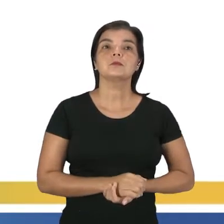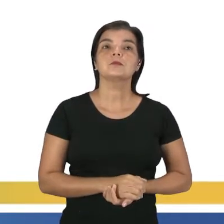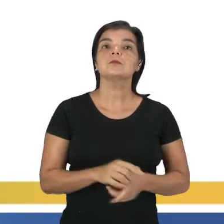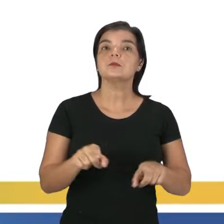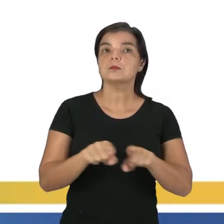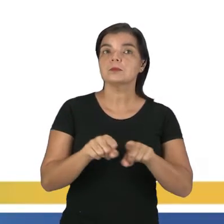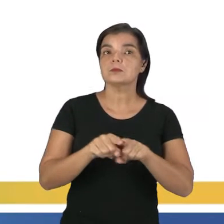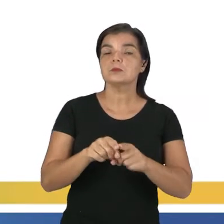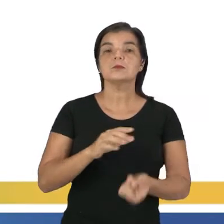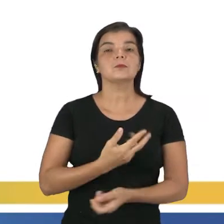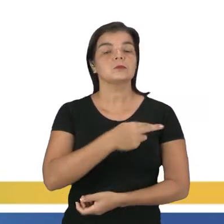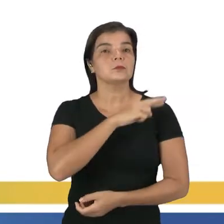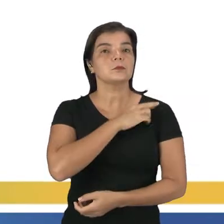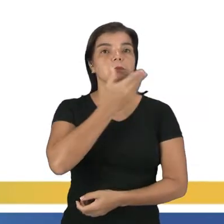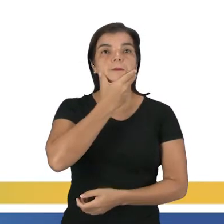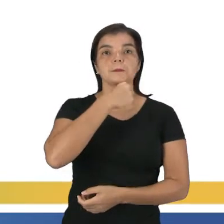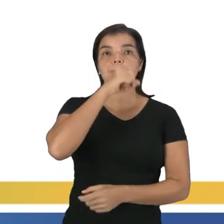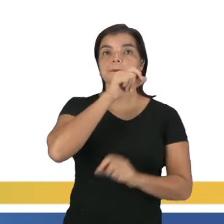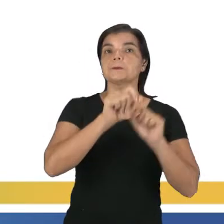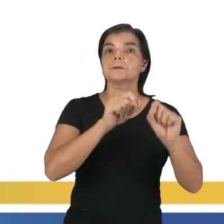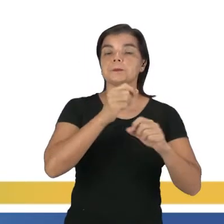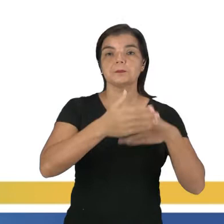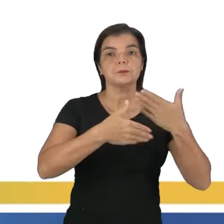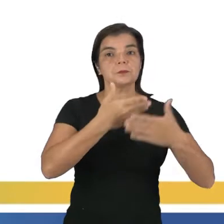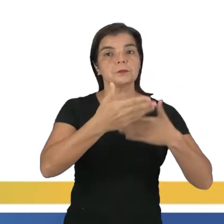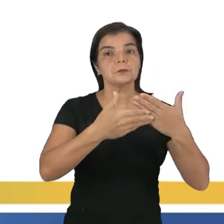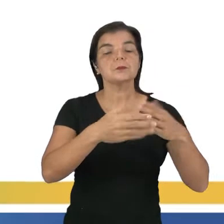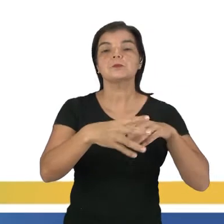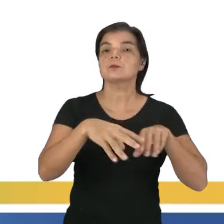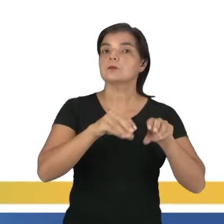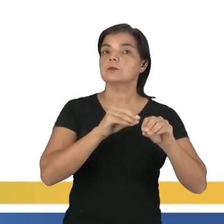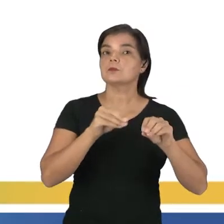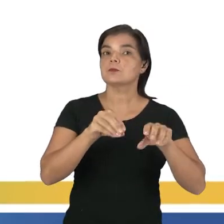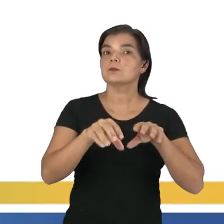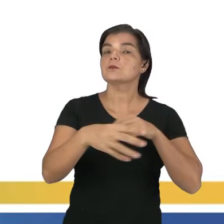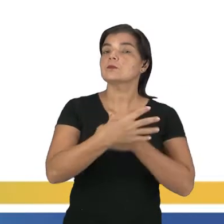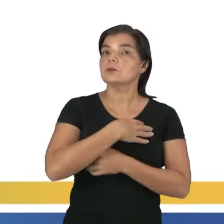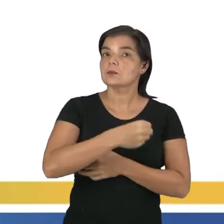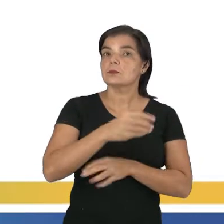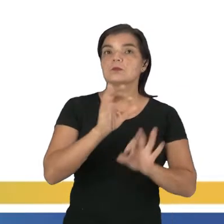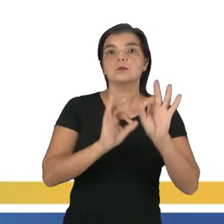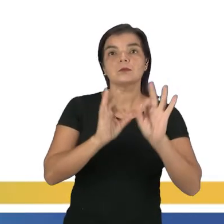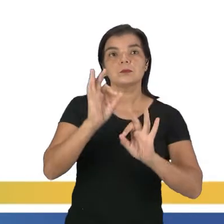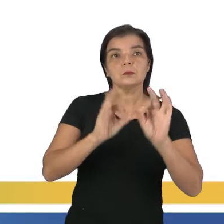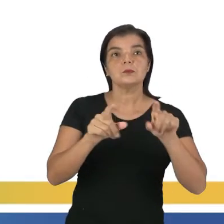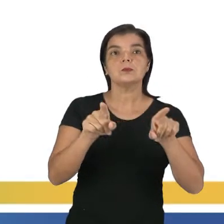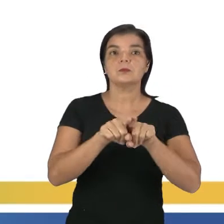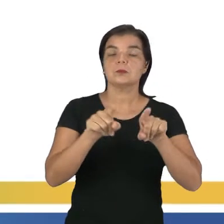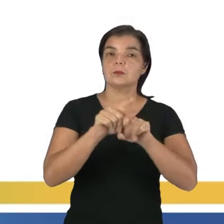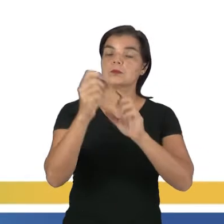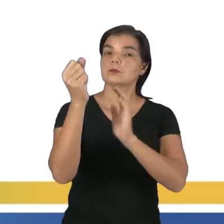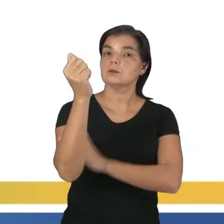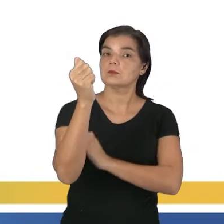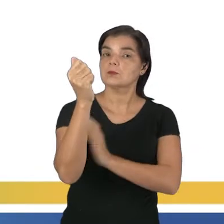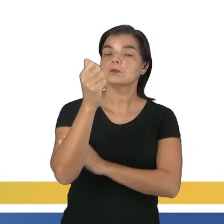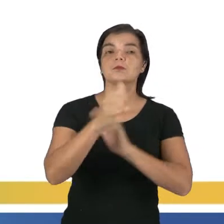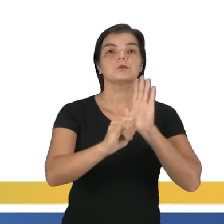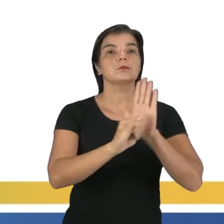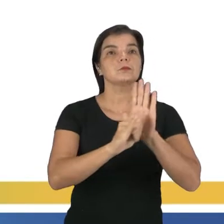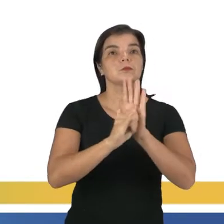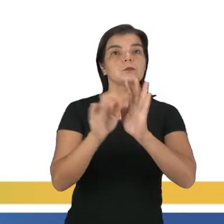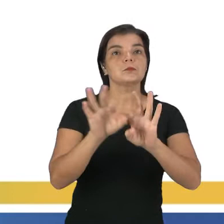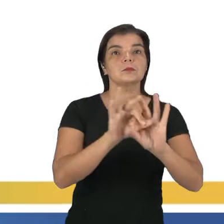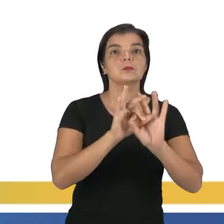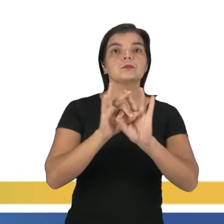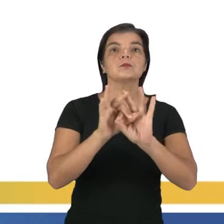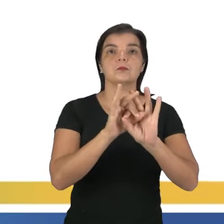O ofício dos pais era geralmente passado aos filhos, o que garantia a construção de uma forte identidade